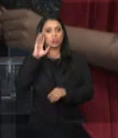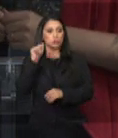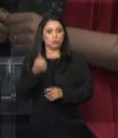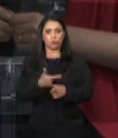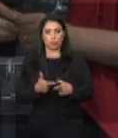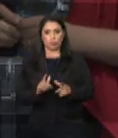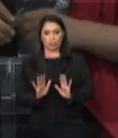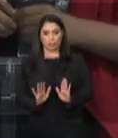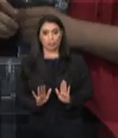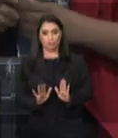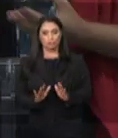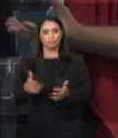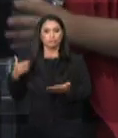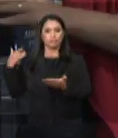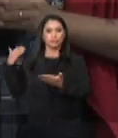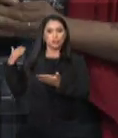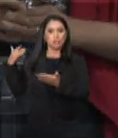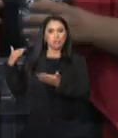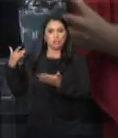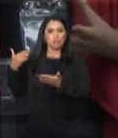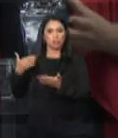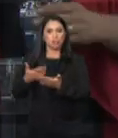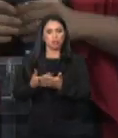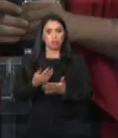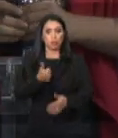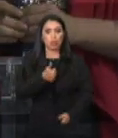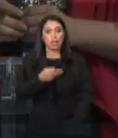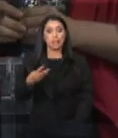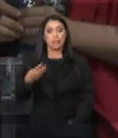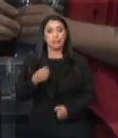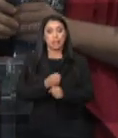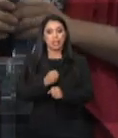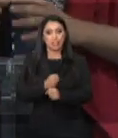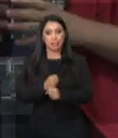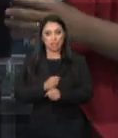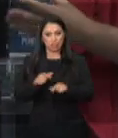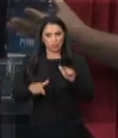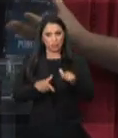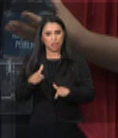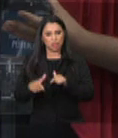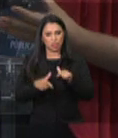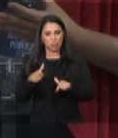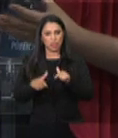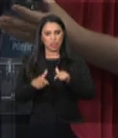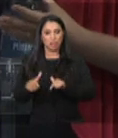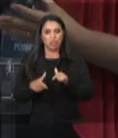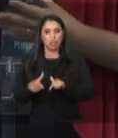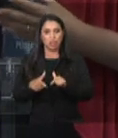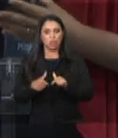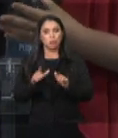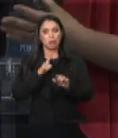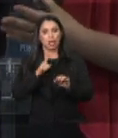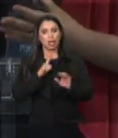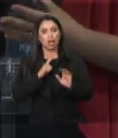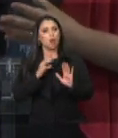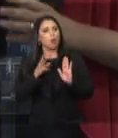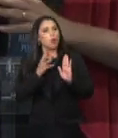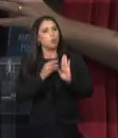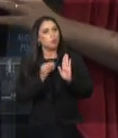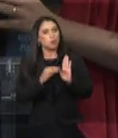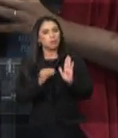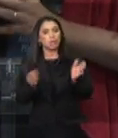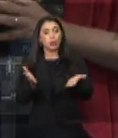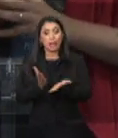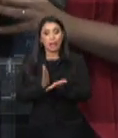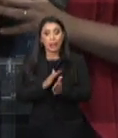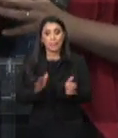problema nesses últimos anos nesses últimos 13 anos a gente vem trabalhando para superar esse modelo e entender que a população de